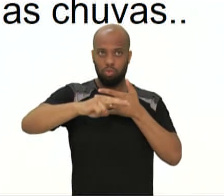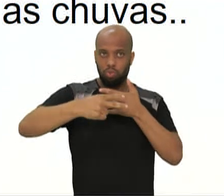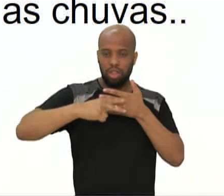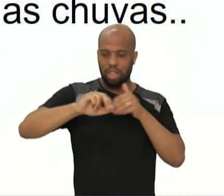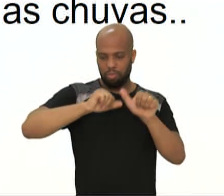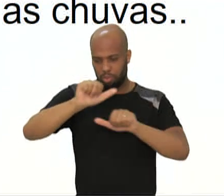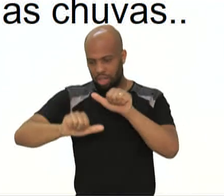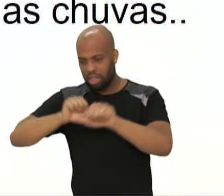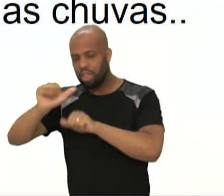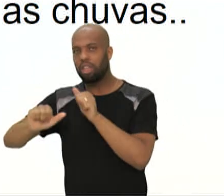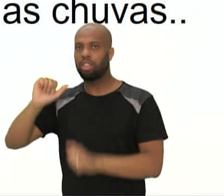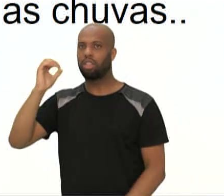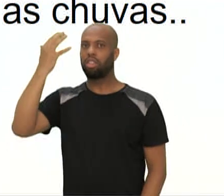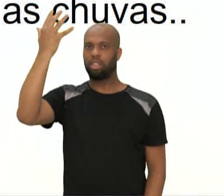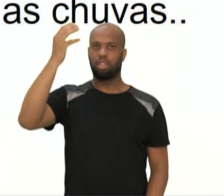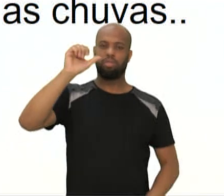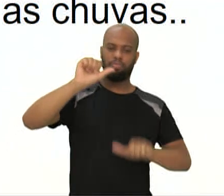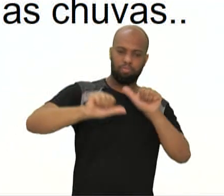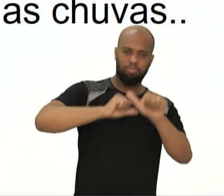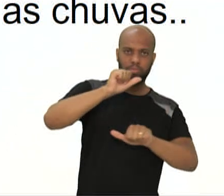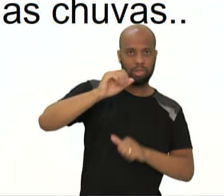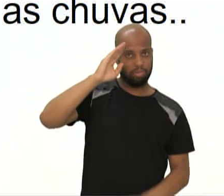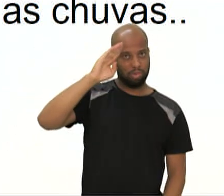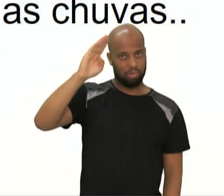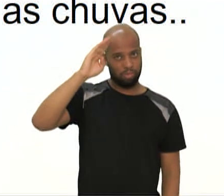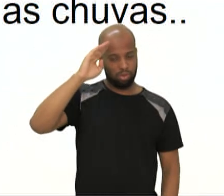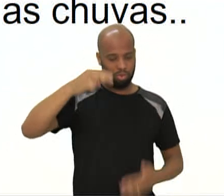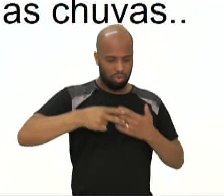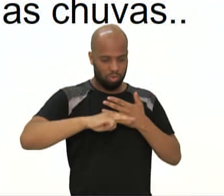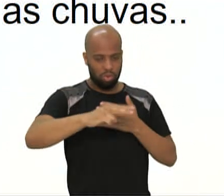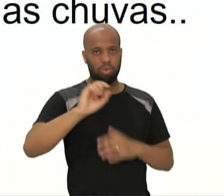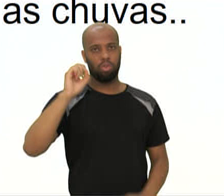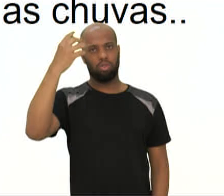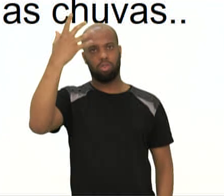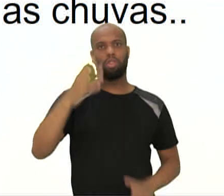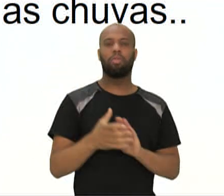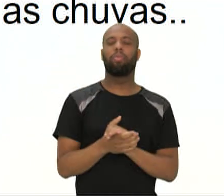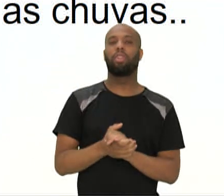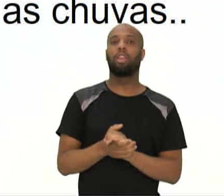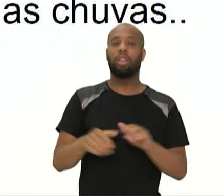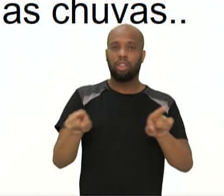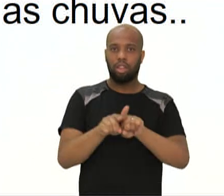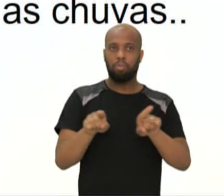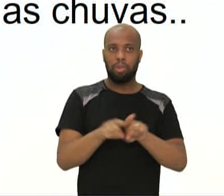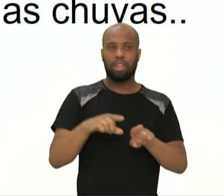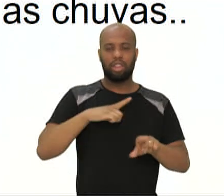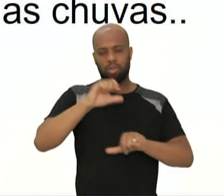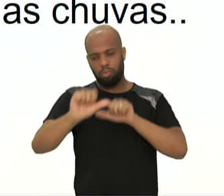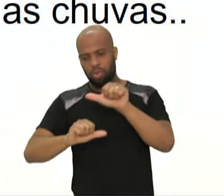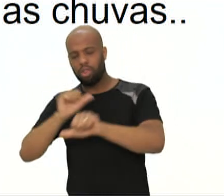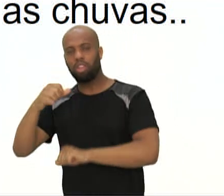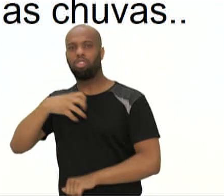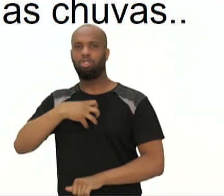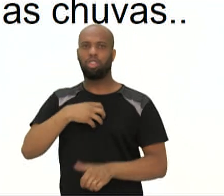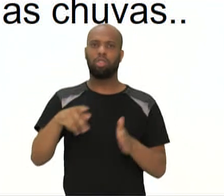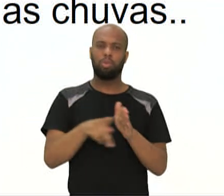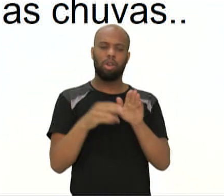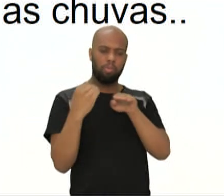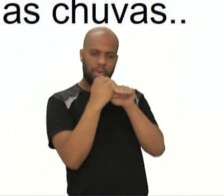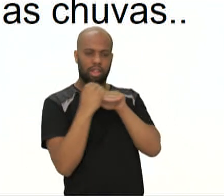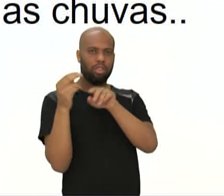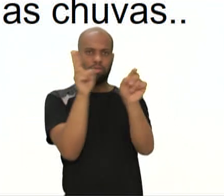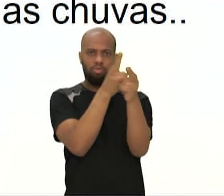a mudança climática é a principal consequência do acontecimento. Além dessa alteração, os padrões de